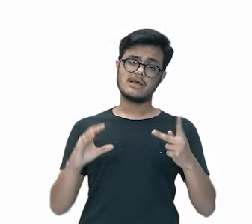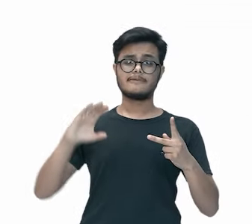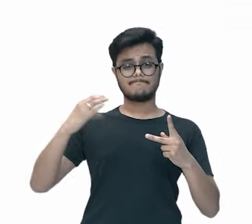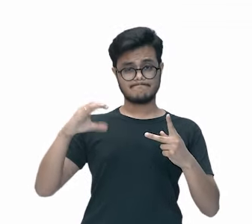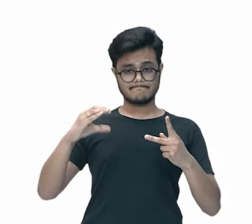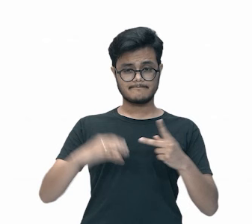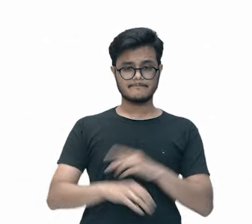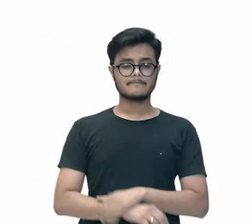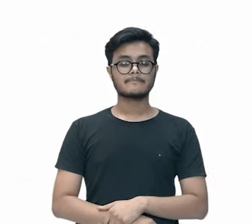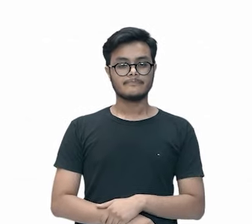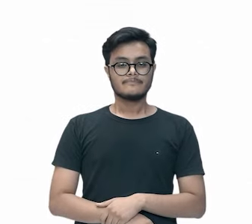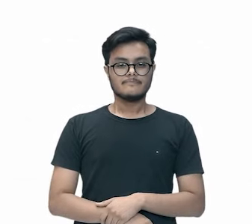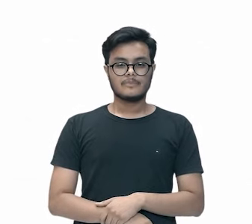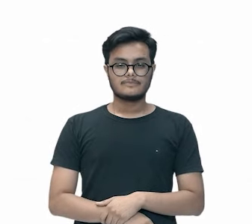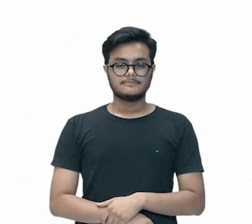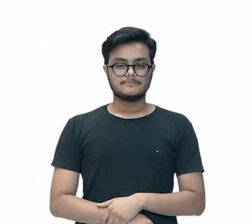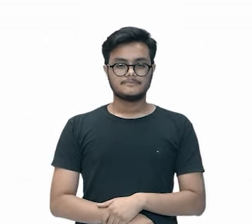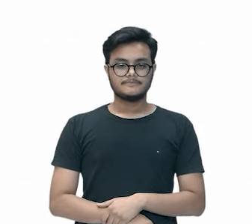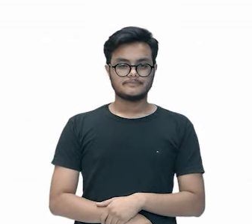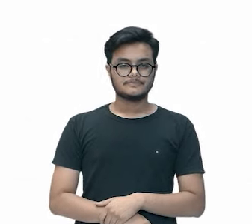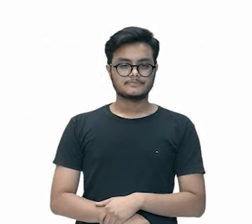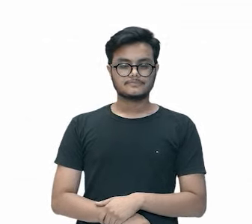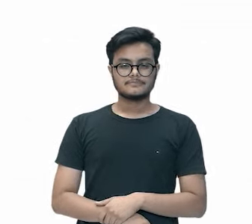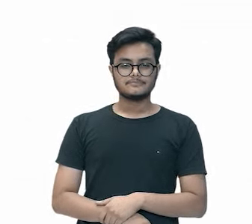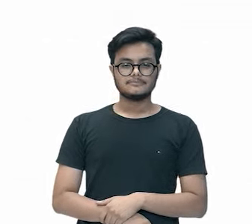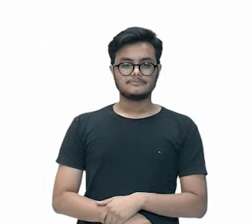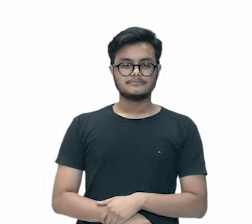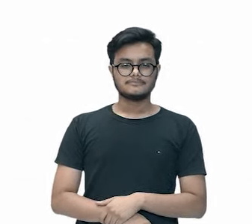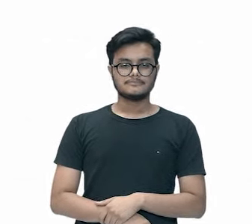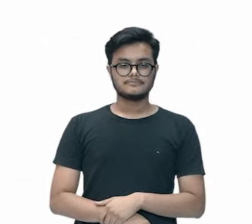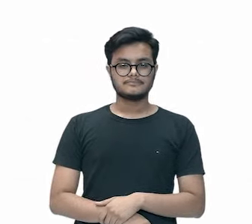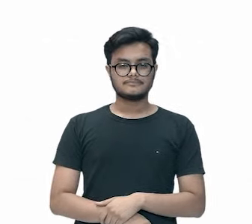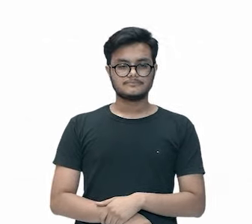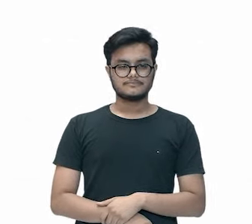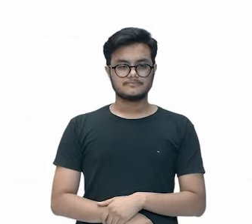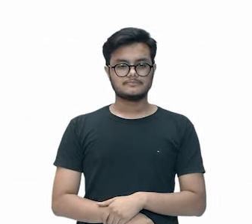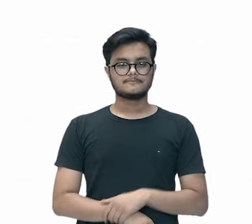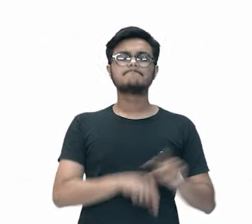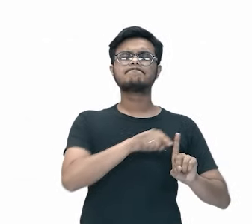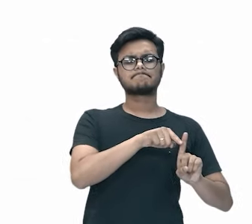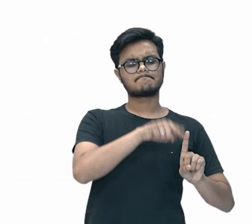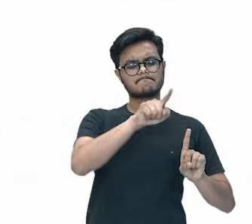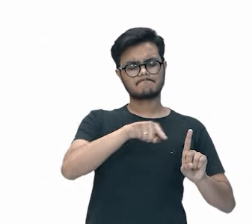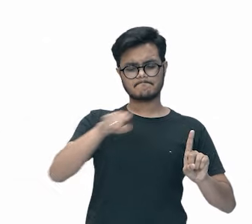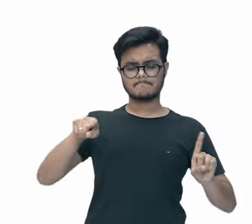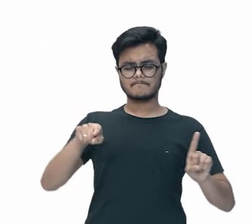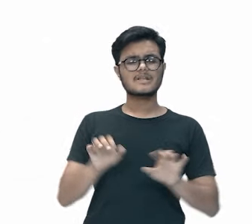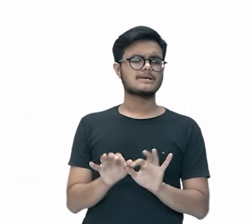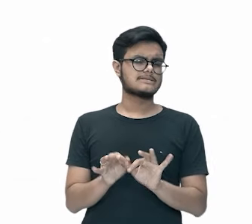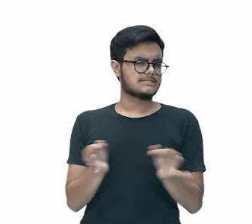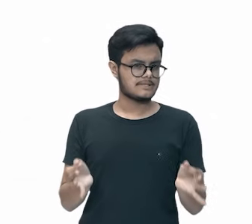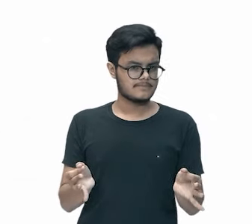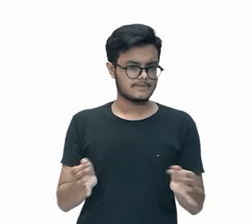tá? Carbono e hidrogênio, que tem apenas ligações simples, tá? Então, todas as ligações entre